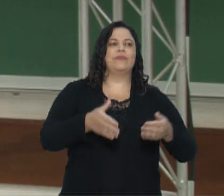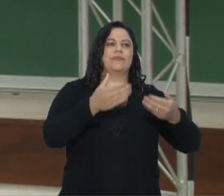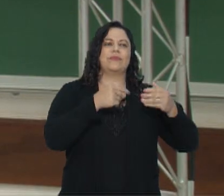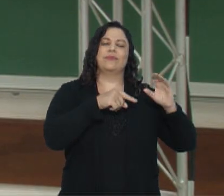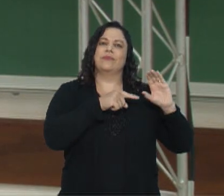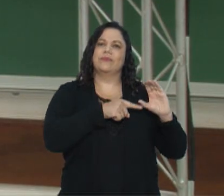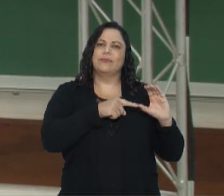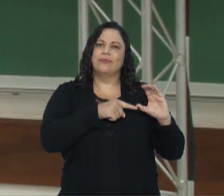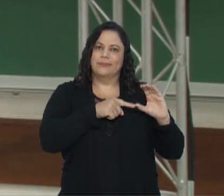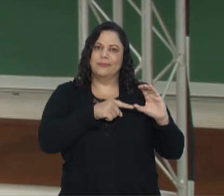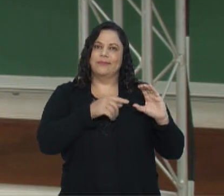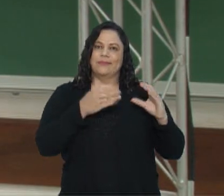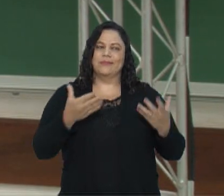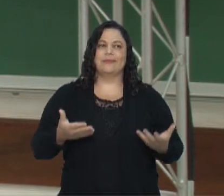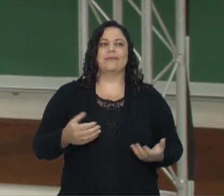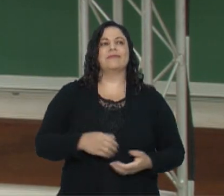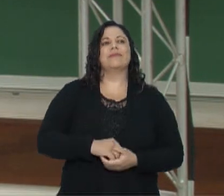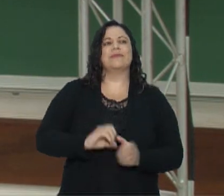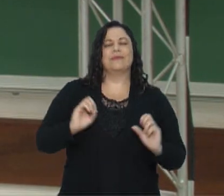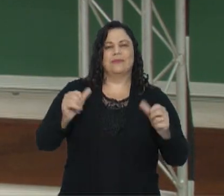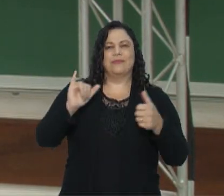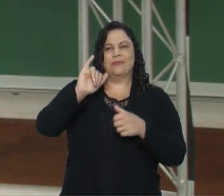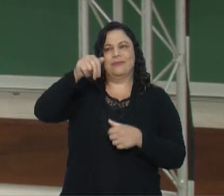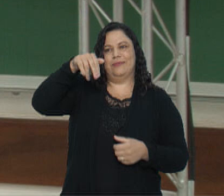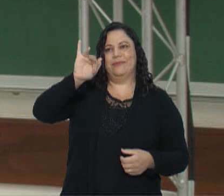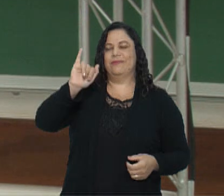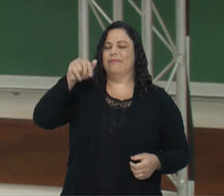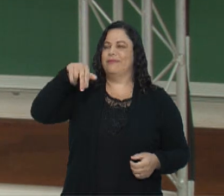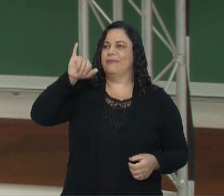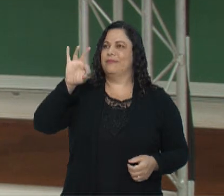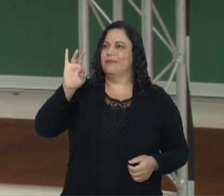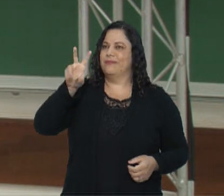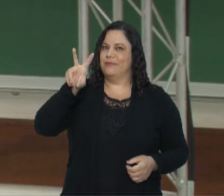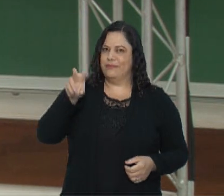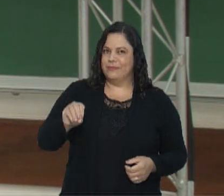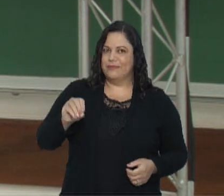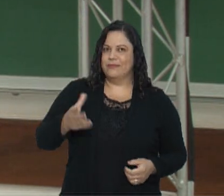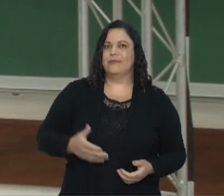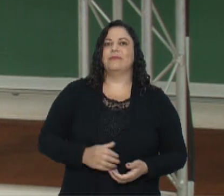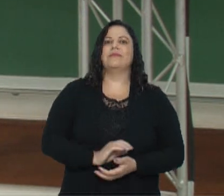Confere? Tudo certinho ali? Tranquilo, né? Continuando.